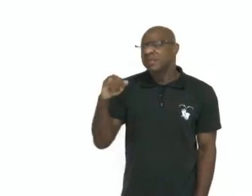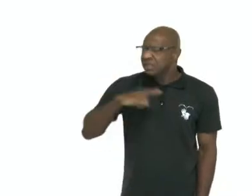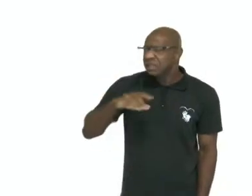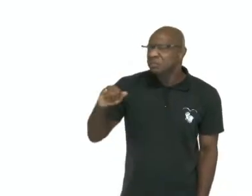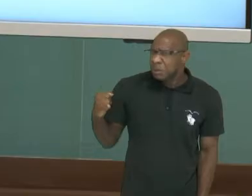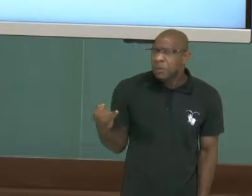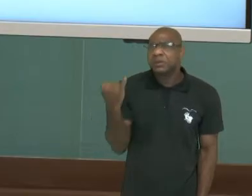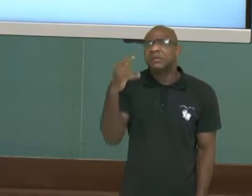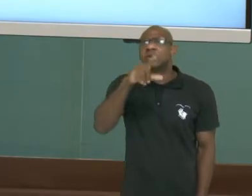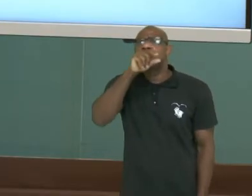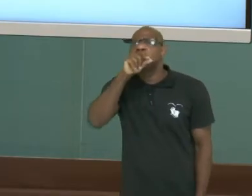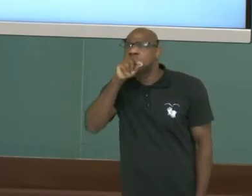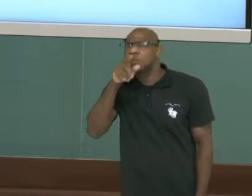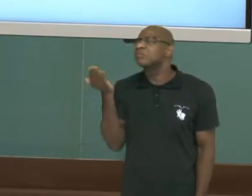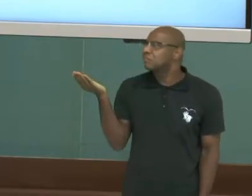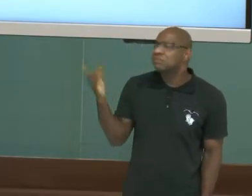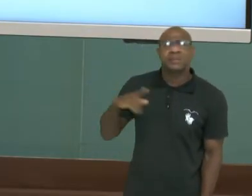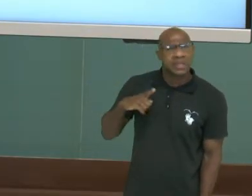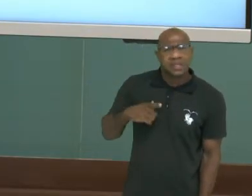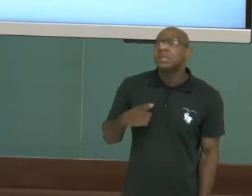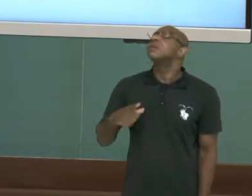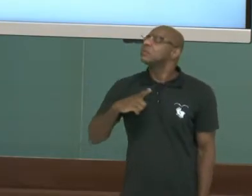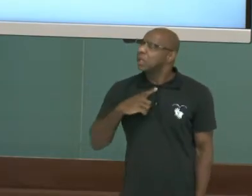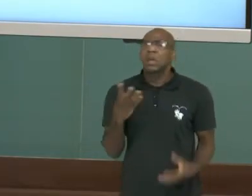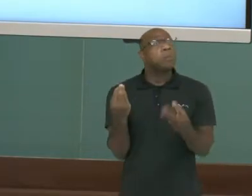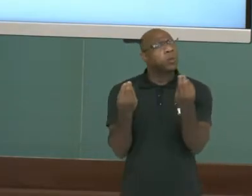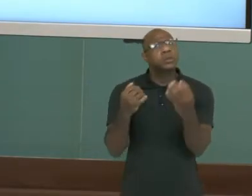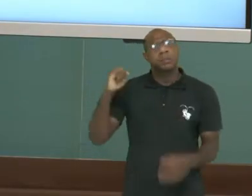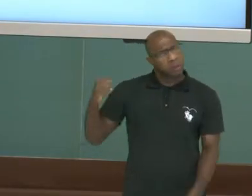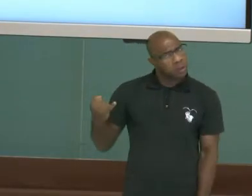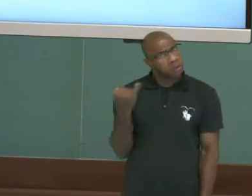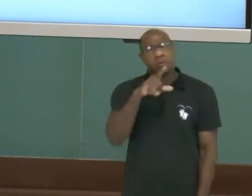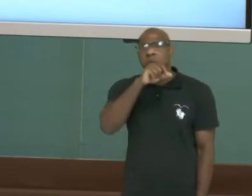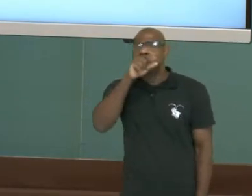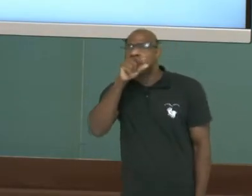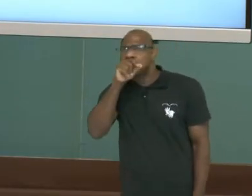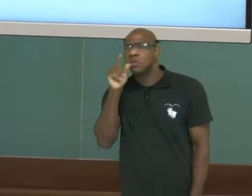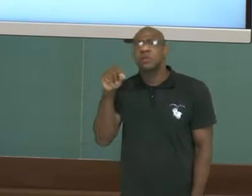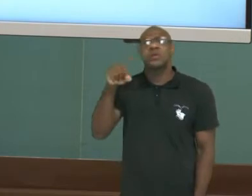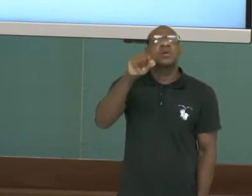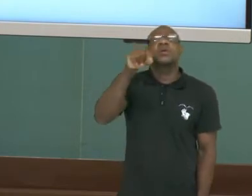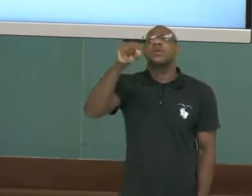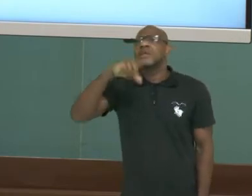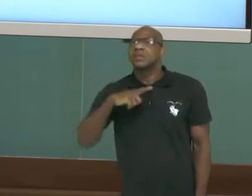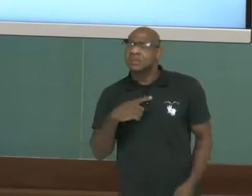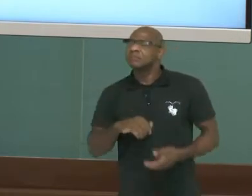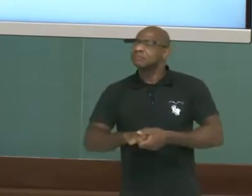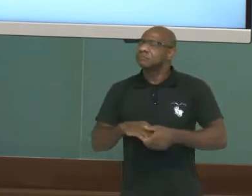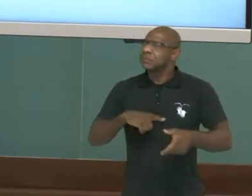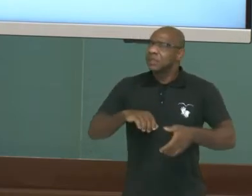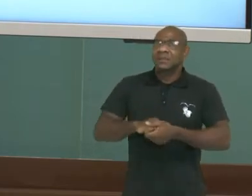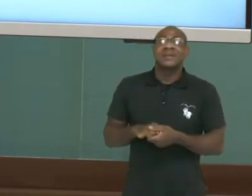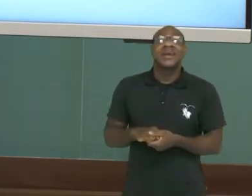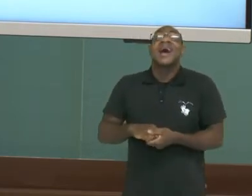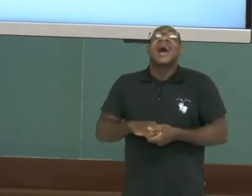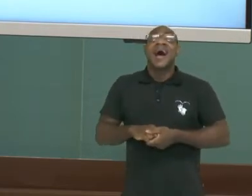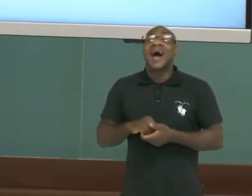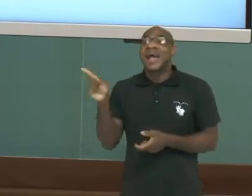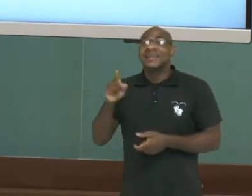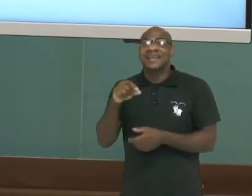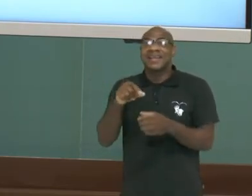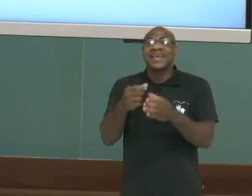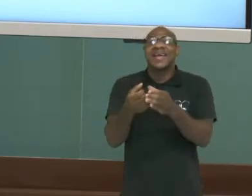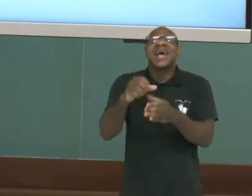animais? Opa, existe sim, muitas, né? São grandes dispersores de sementes, isso